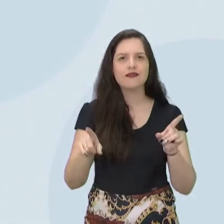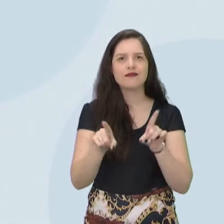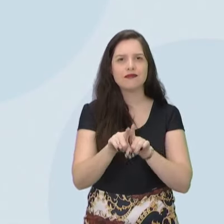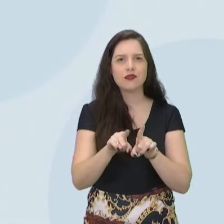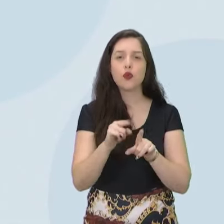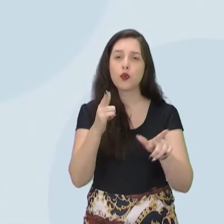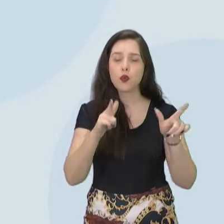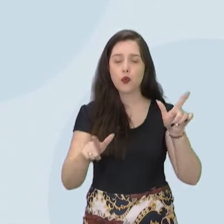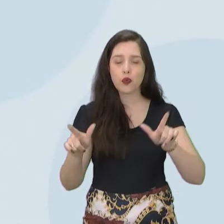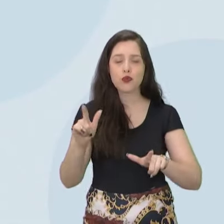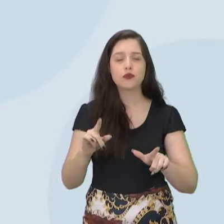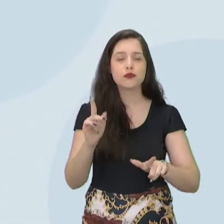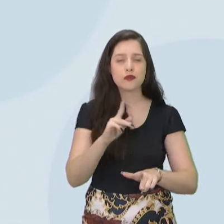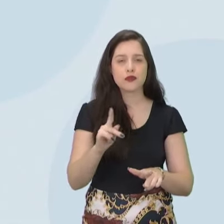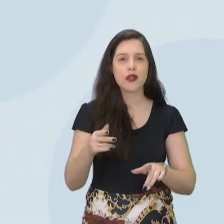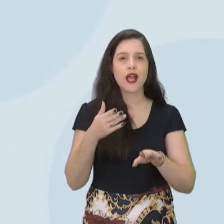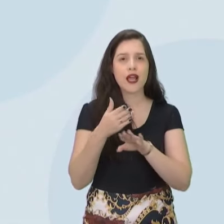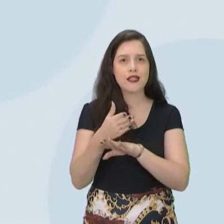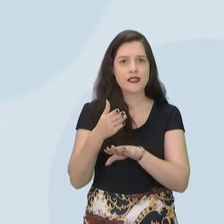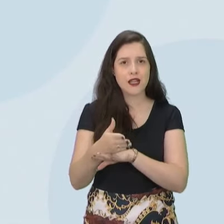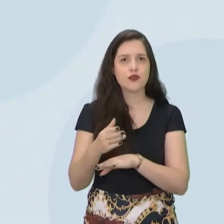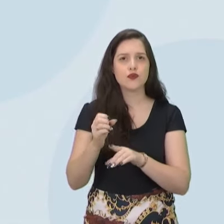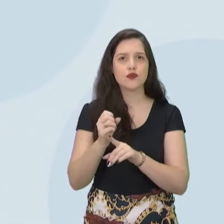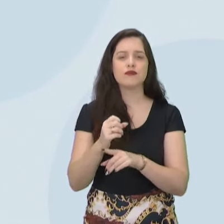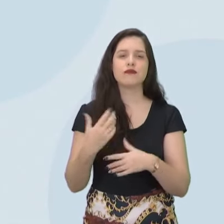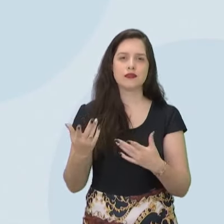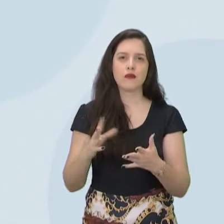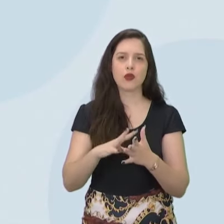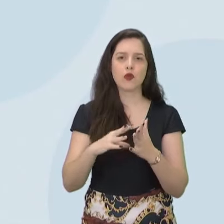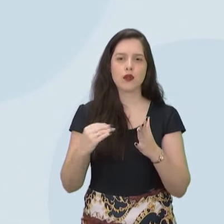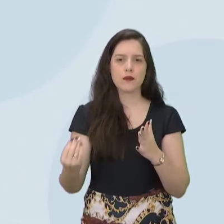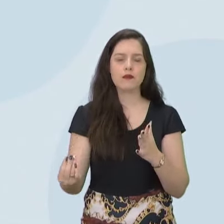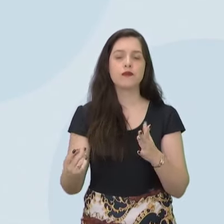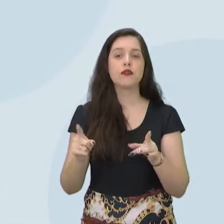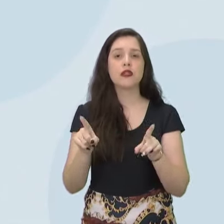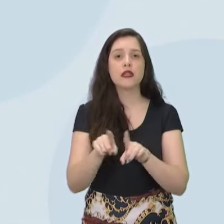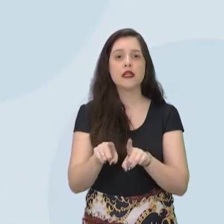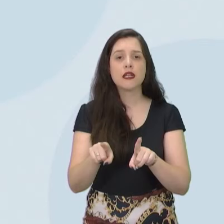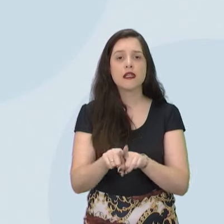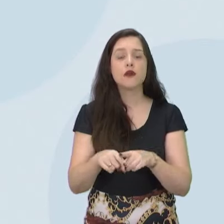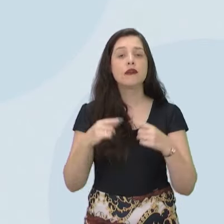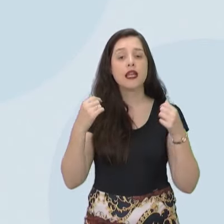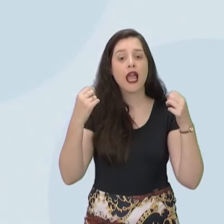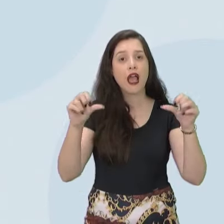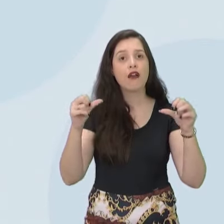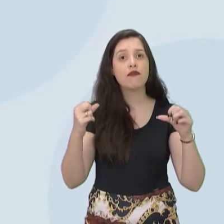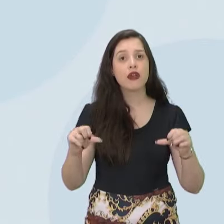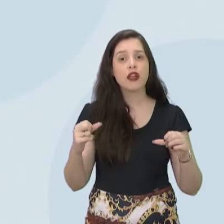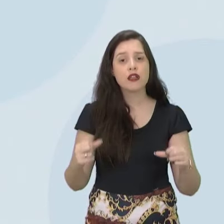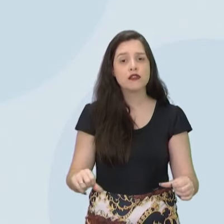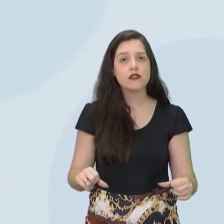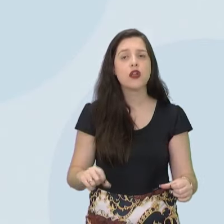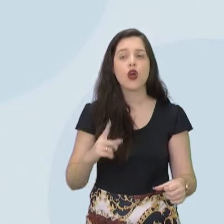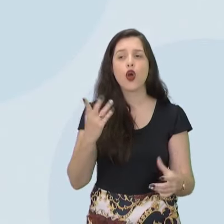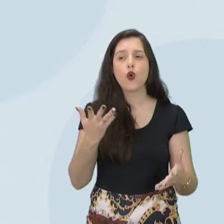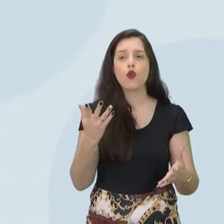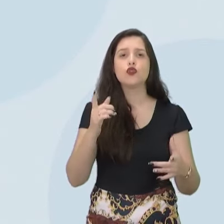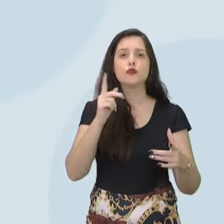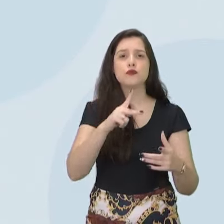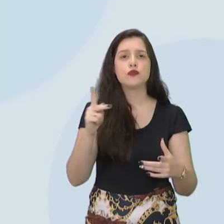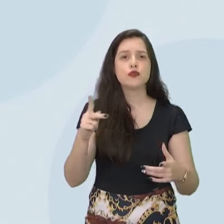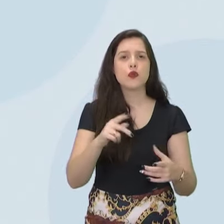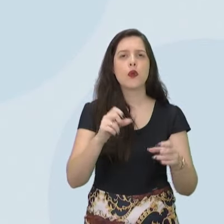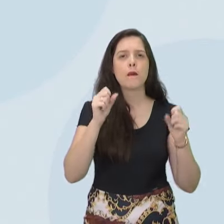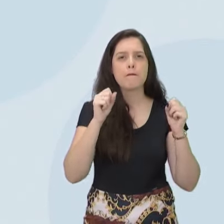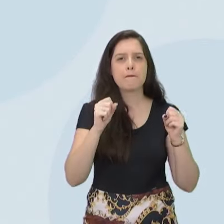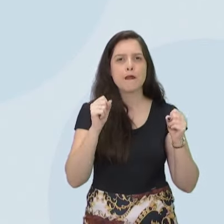outro professor dessa unidade curricular, tá? E tem também, por fim, sempre, né, o box de avaliação, que ajuda o professor a